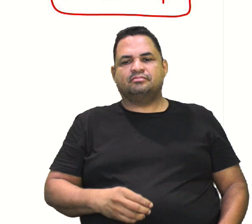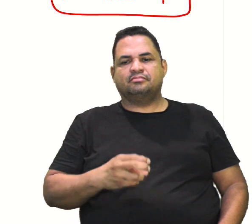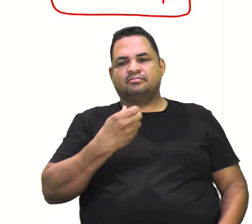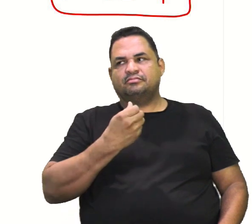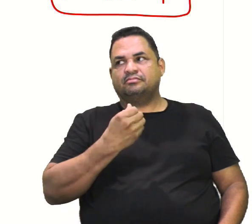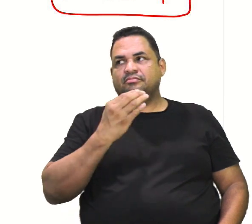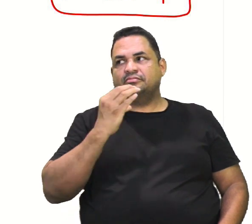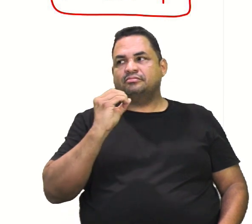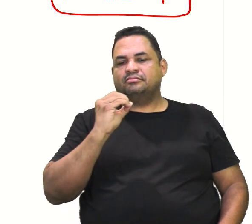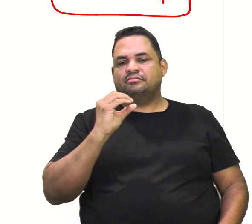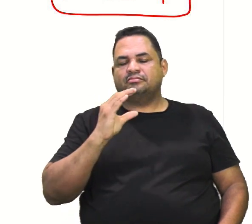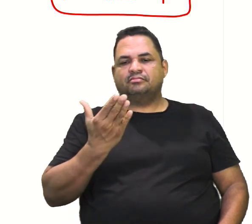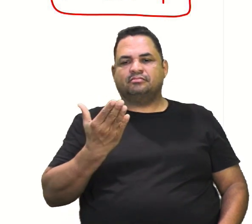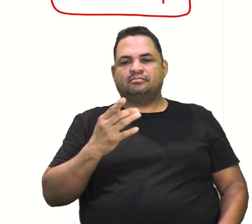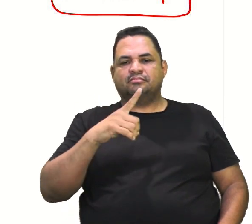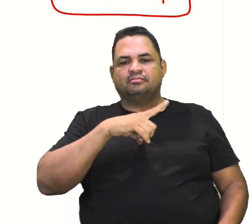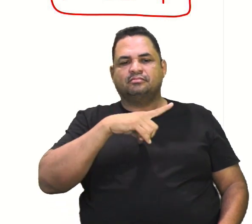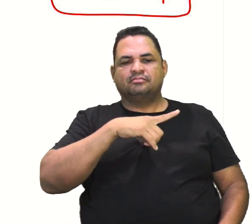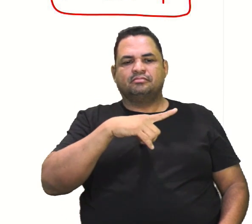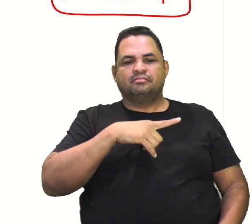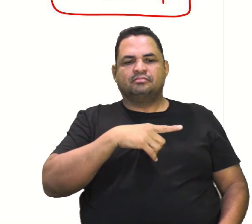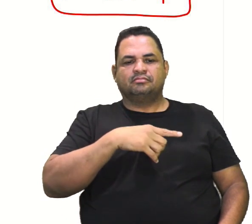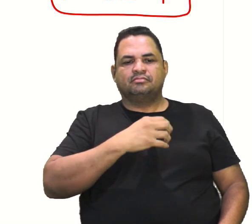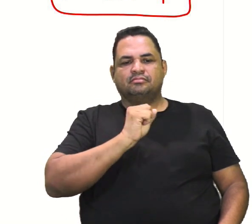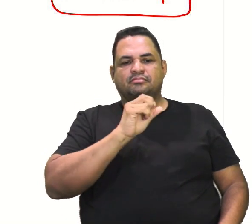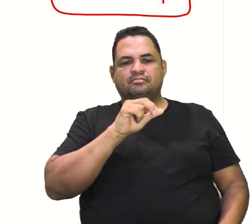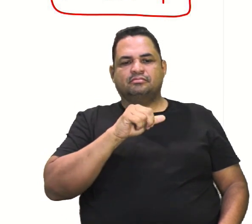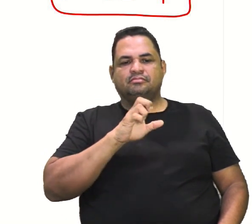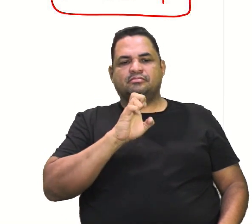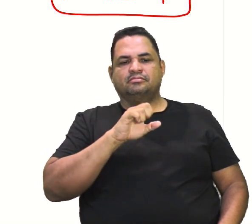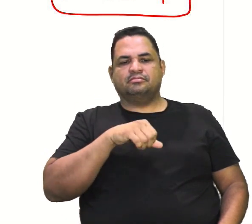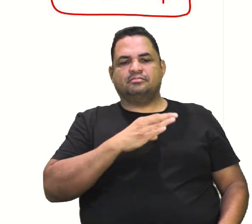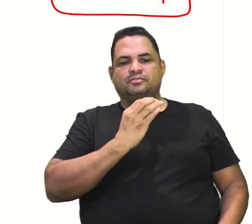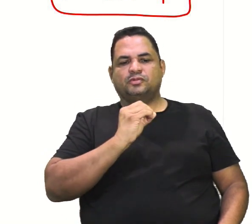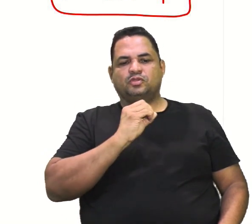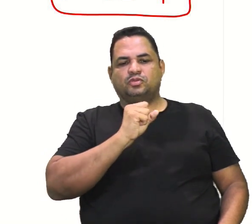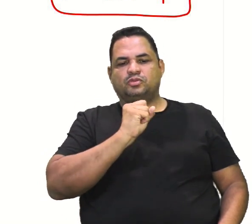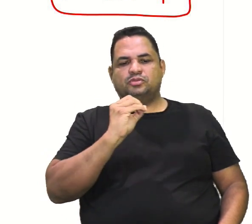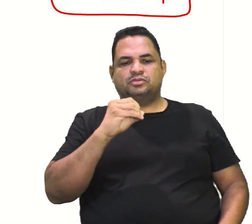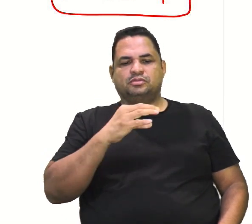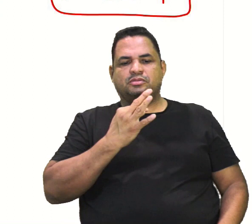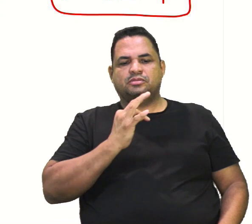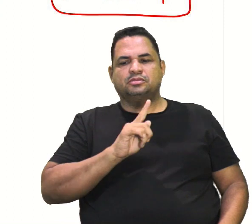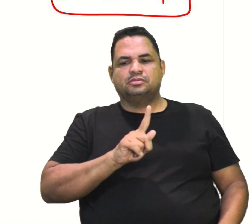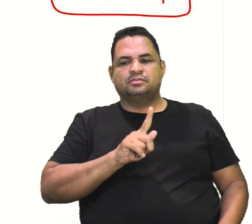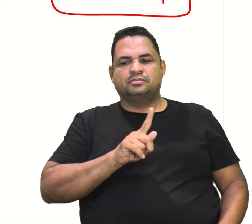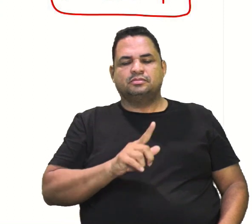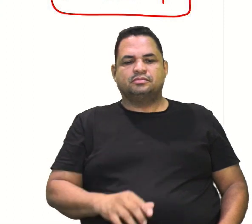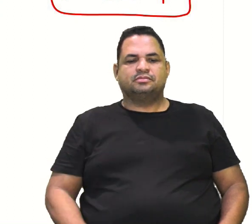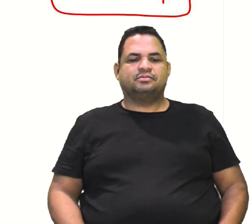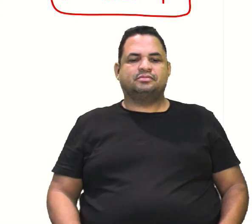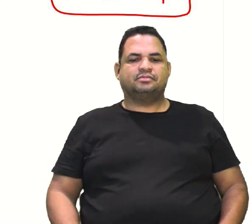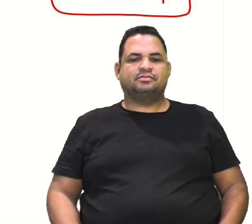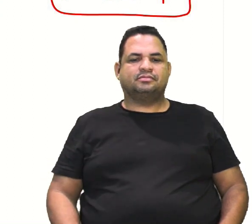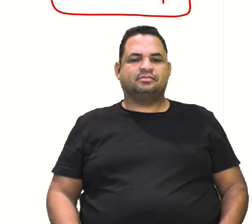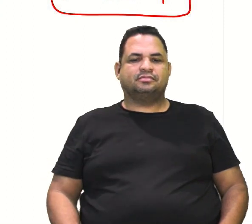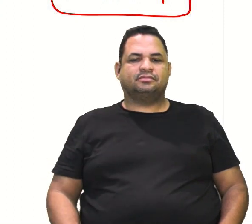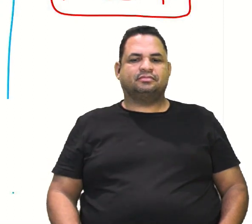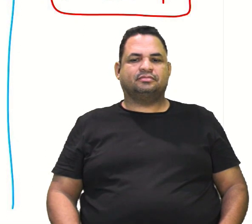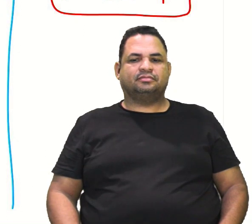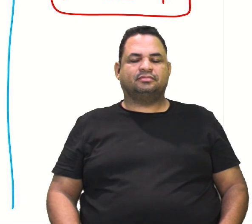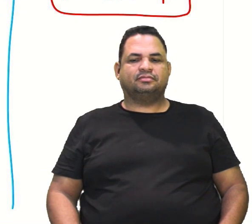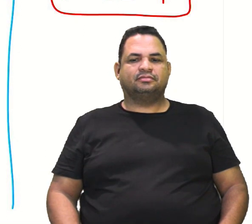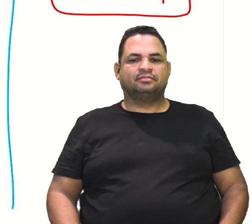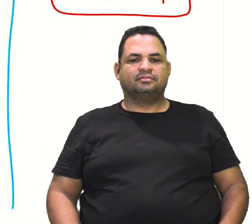45 e 60 graus. Temos seno, cosseno e tangente.